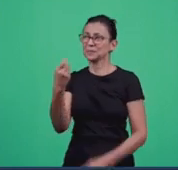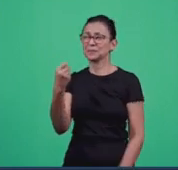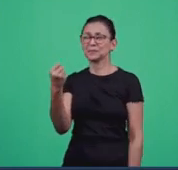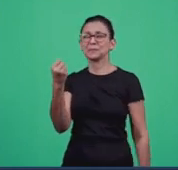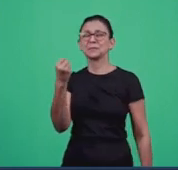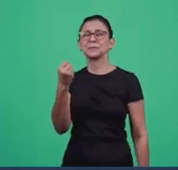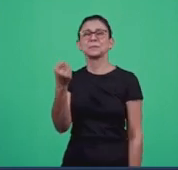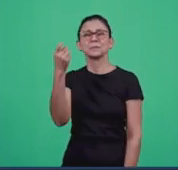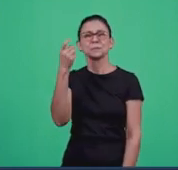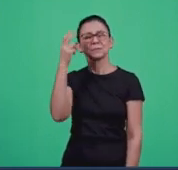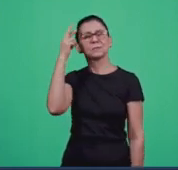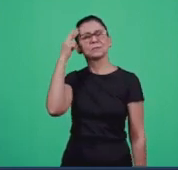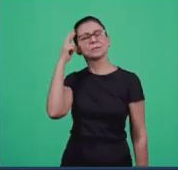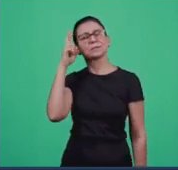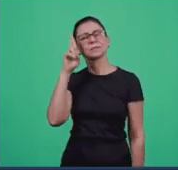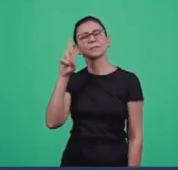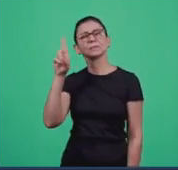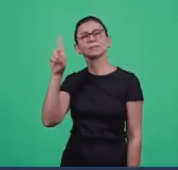Faze de mim um